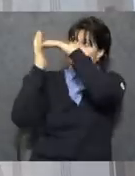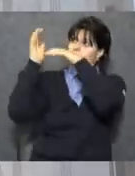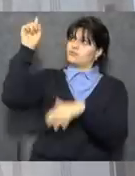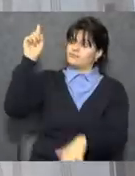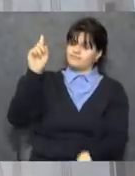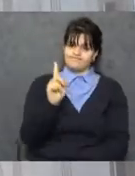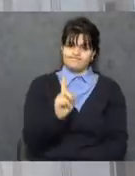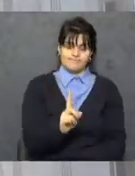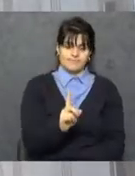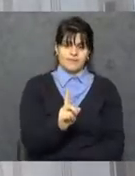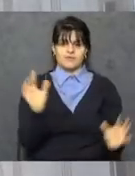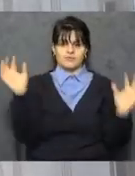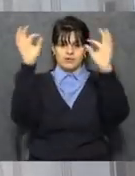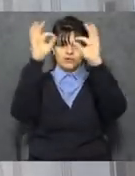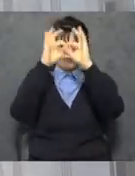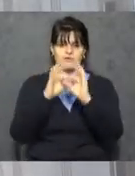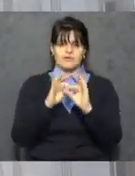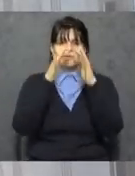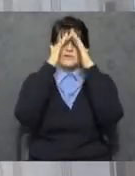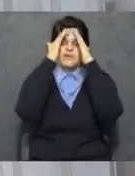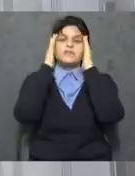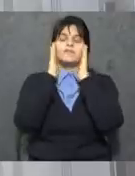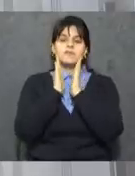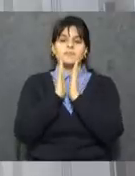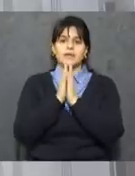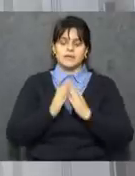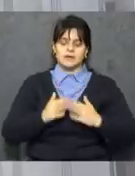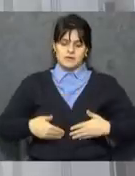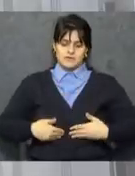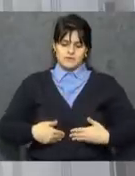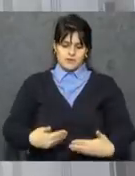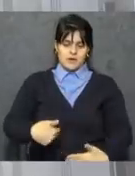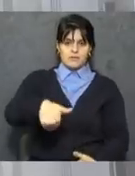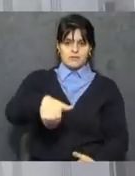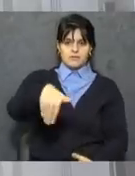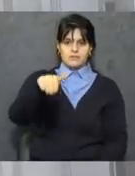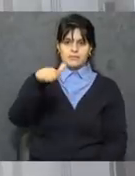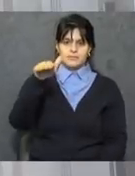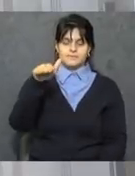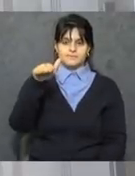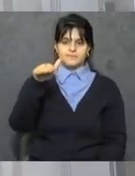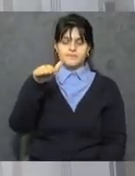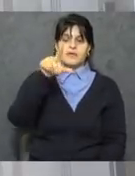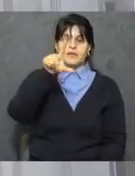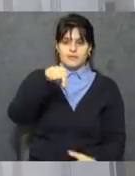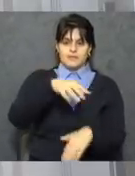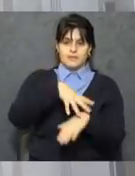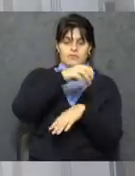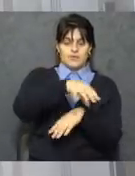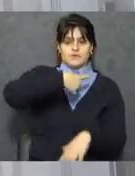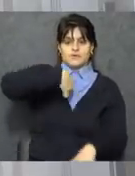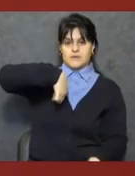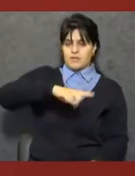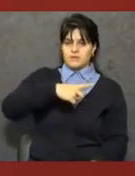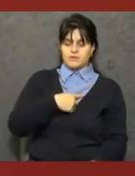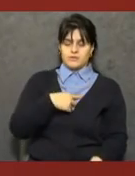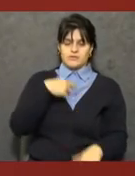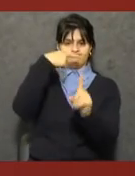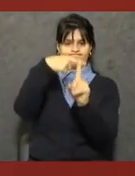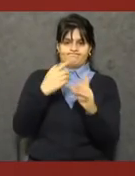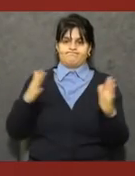encarnou pelo Espírito Santo no seio da Virgem Maria e se fez homem. Também por nós foi crucificado sob